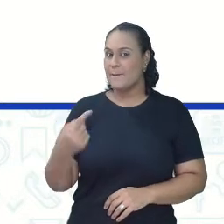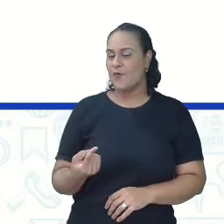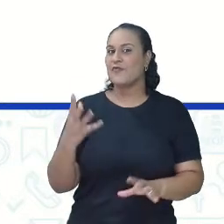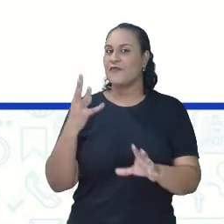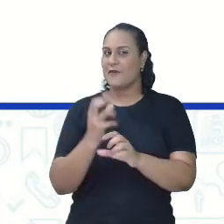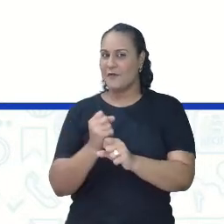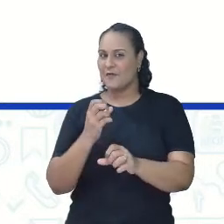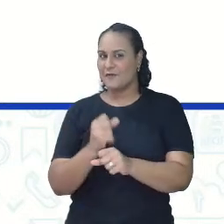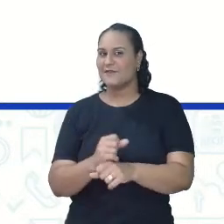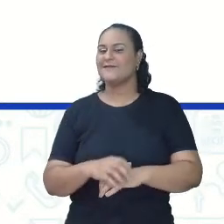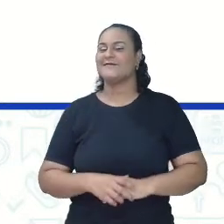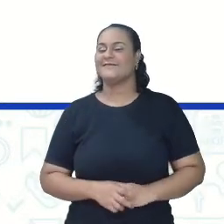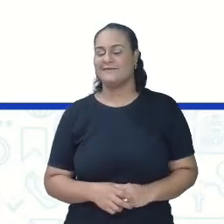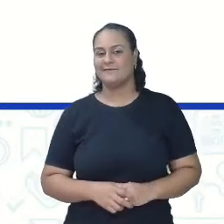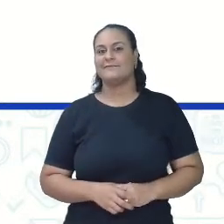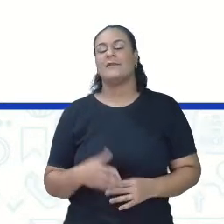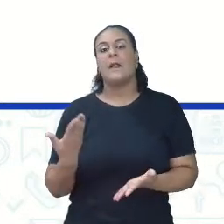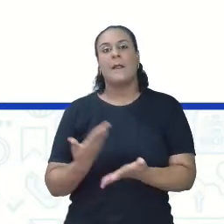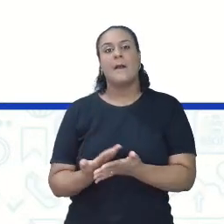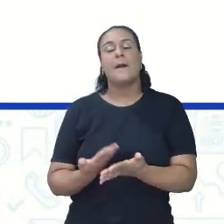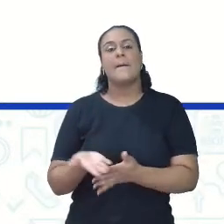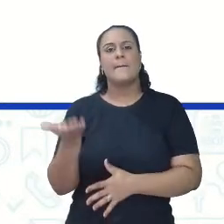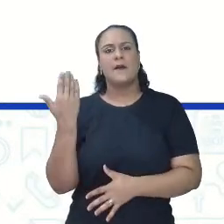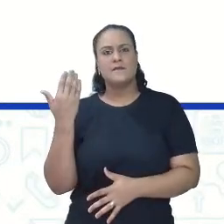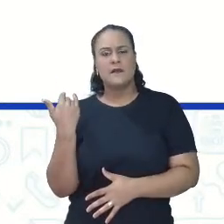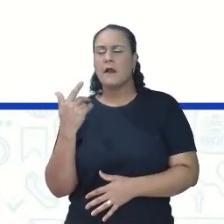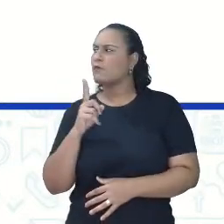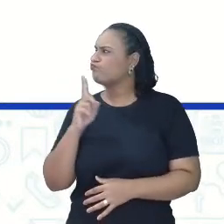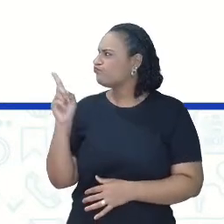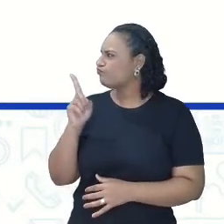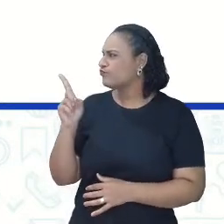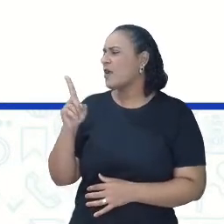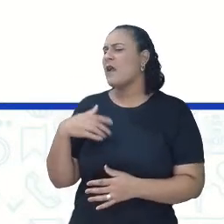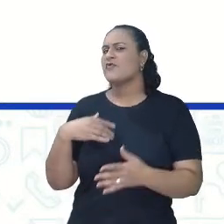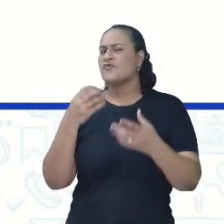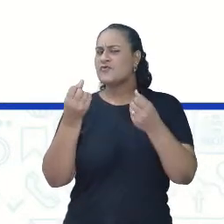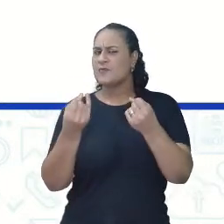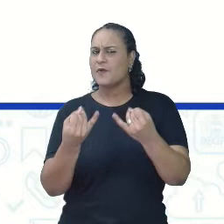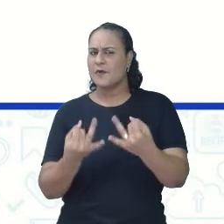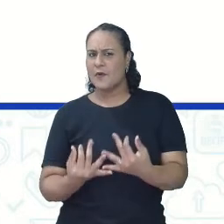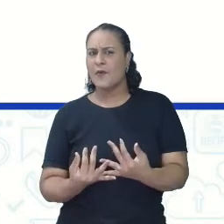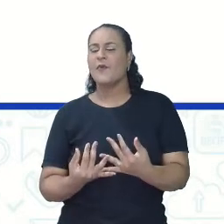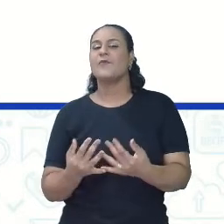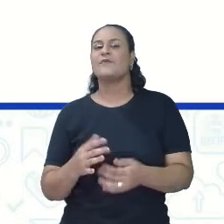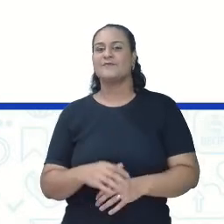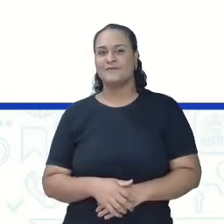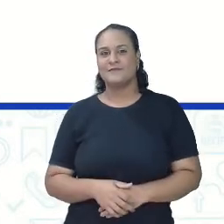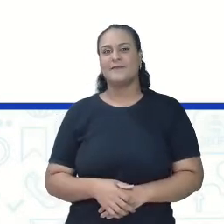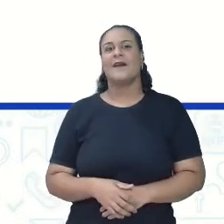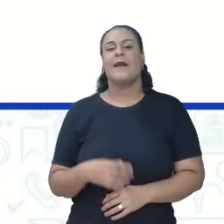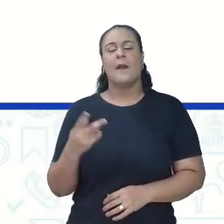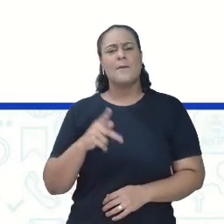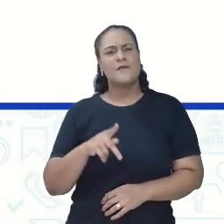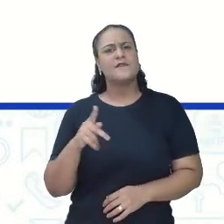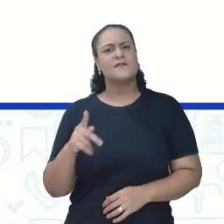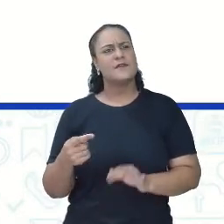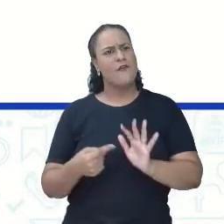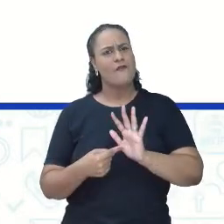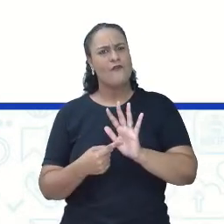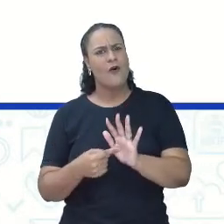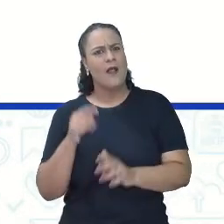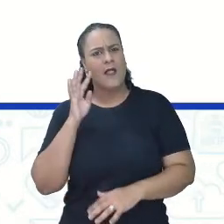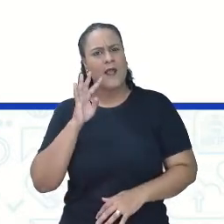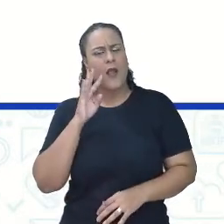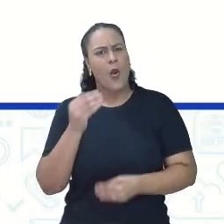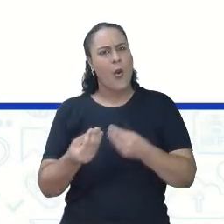aula passada a gente comentou sobre esses bloquinhos, inclusive o professor Pedro disse que estava bem legal a maneira como tinha aparecido, né? E aí agora eu